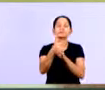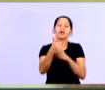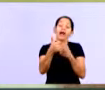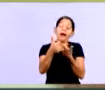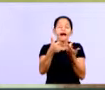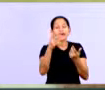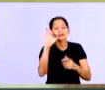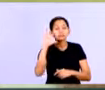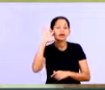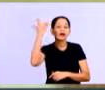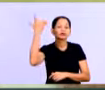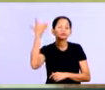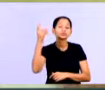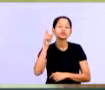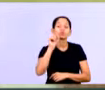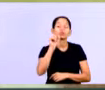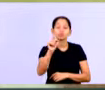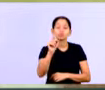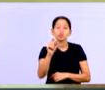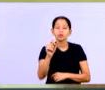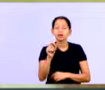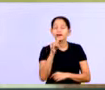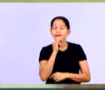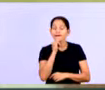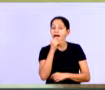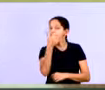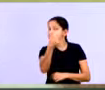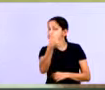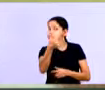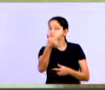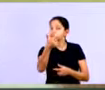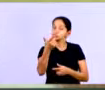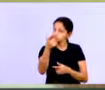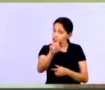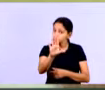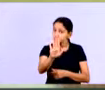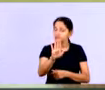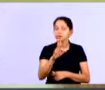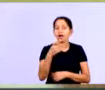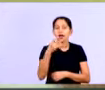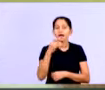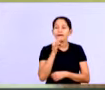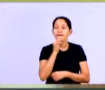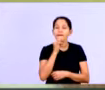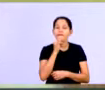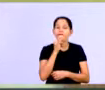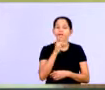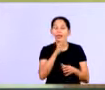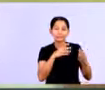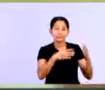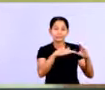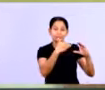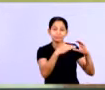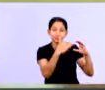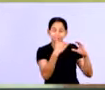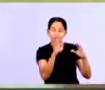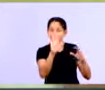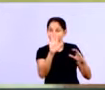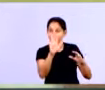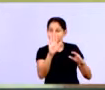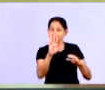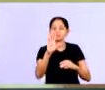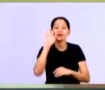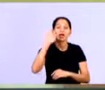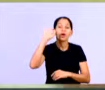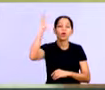decisão de investir... A1. Tá, pode falar. Tá entrando algumas respostas e fica pulando o chat. Uma